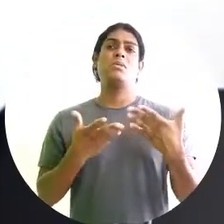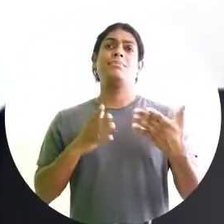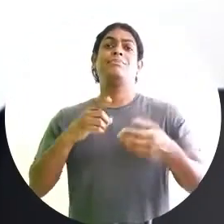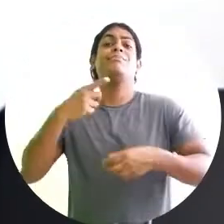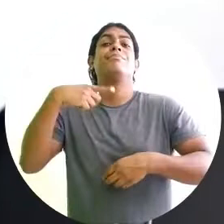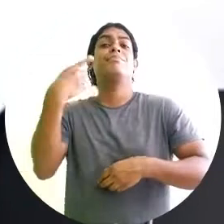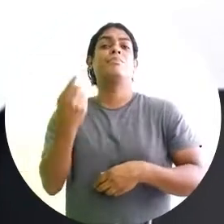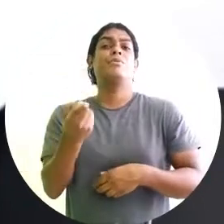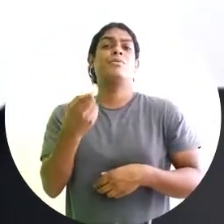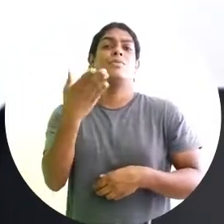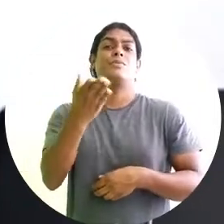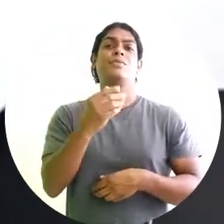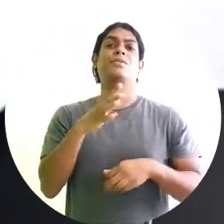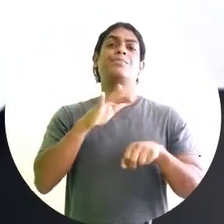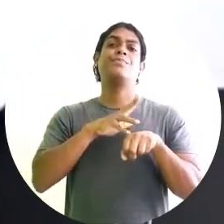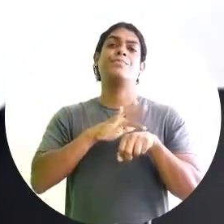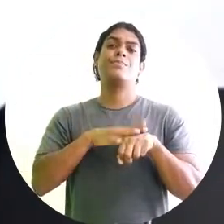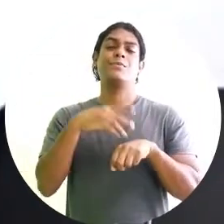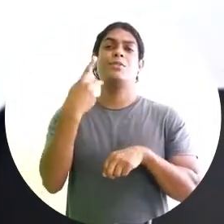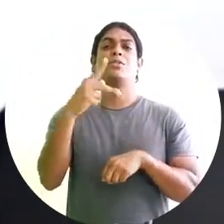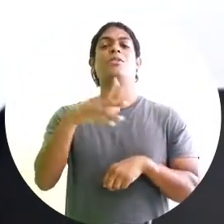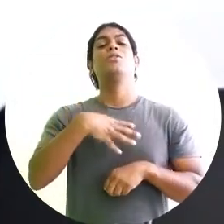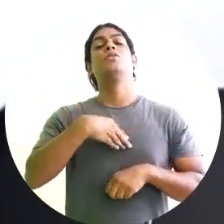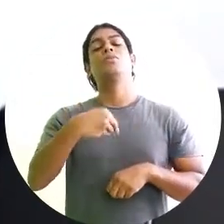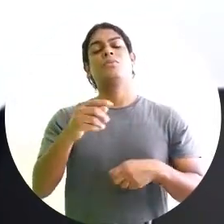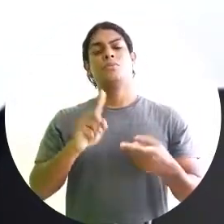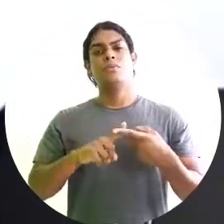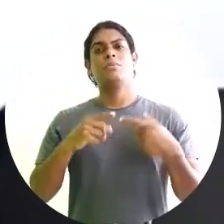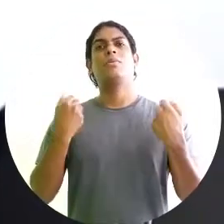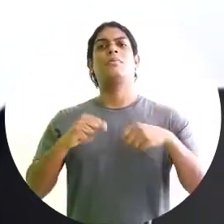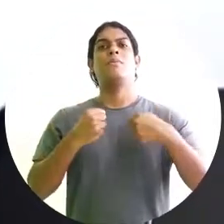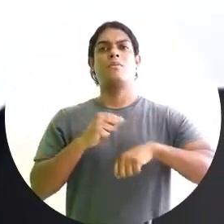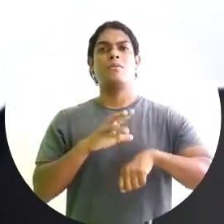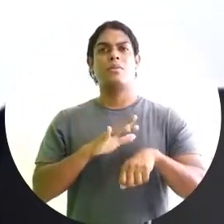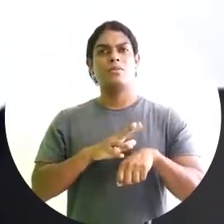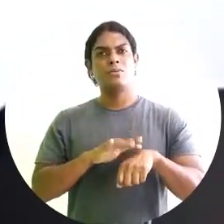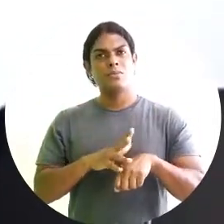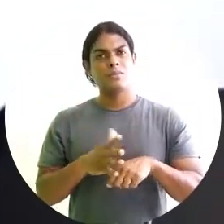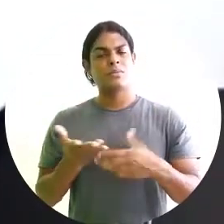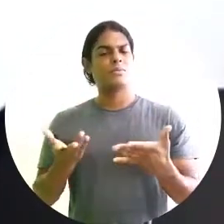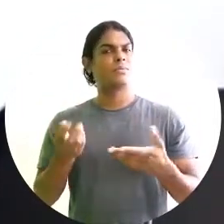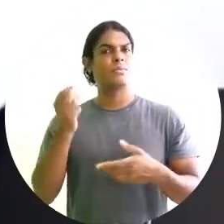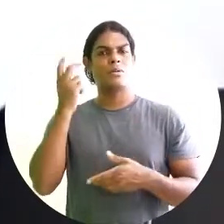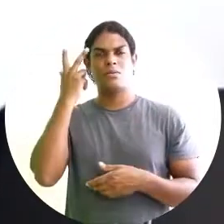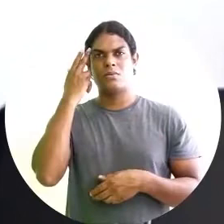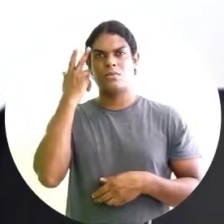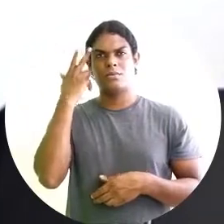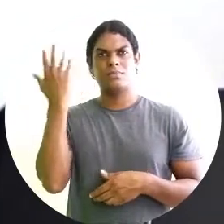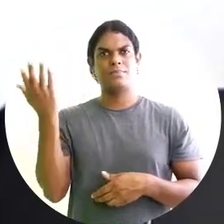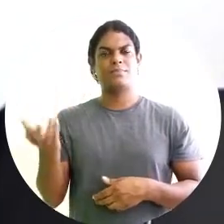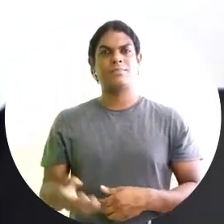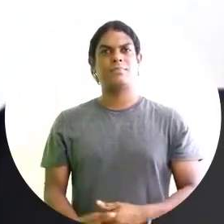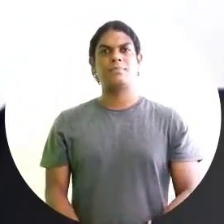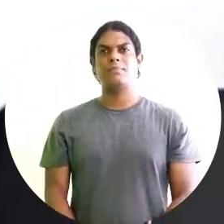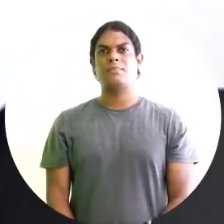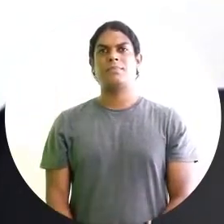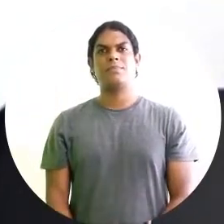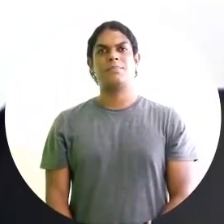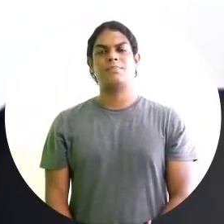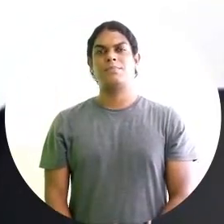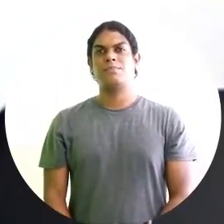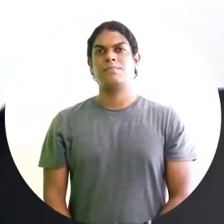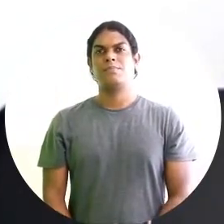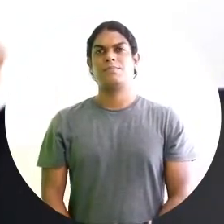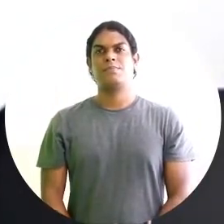doente. Isso modifica o regime de trabalho, sua situação de você ir ou não para o trabalho,